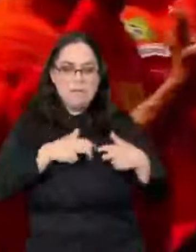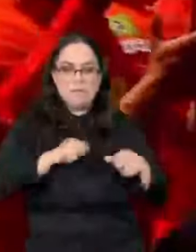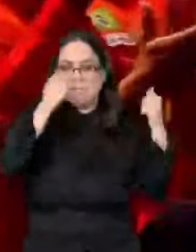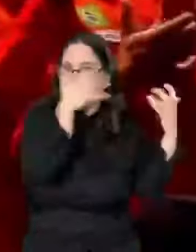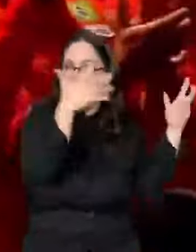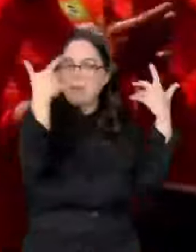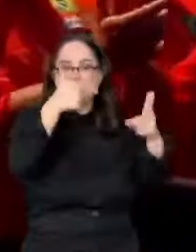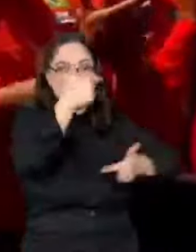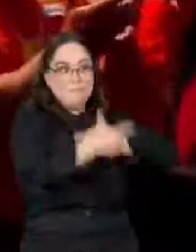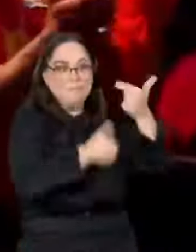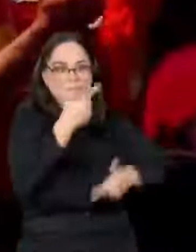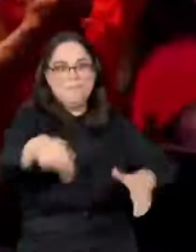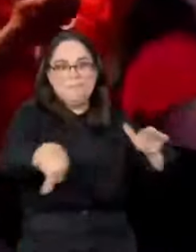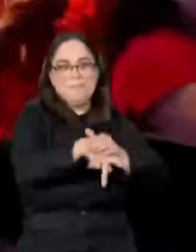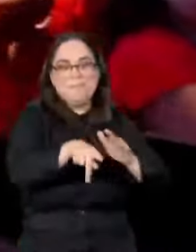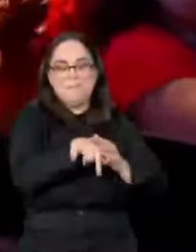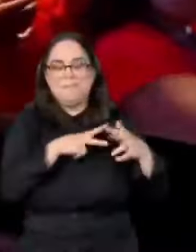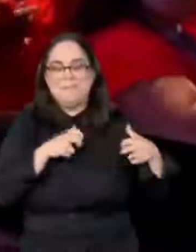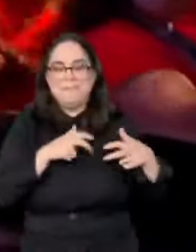parabéns, trabalhador da Petrobras.